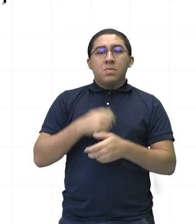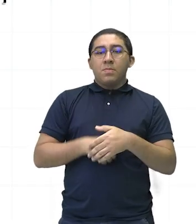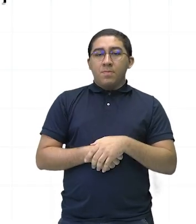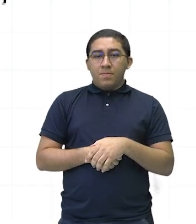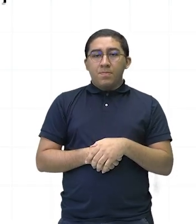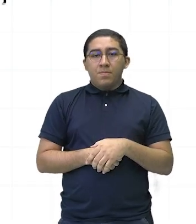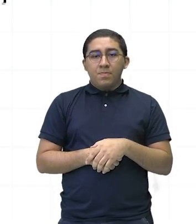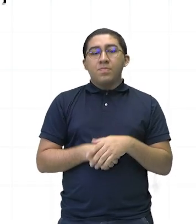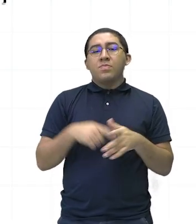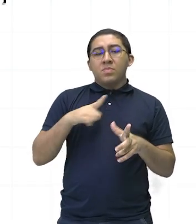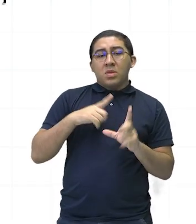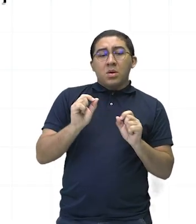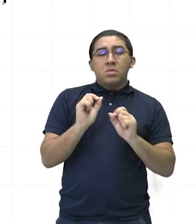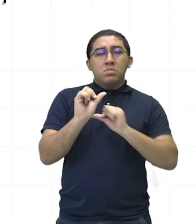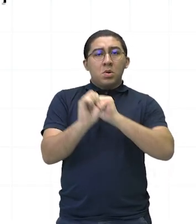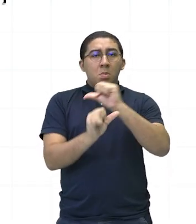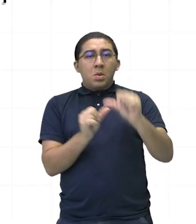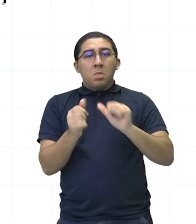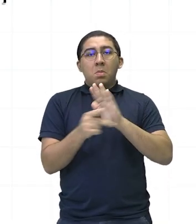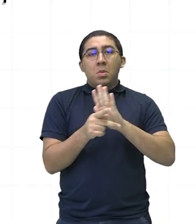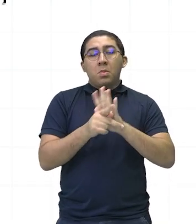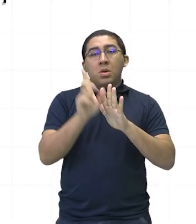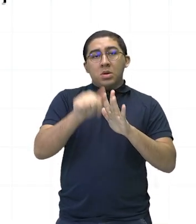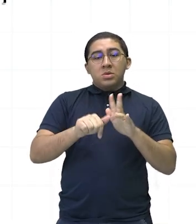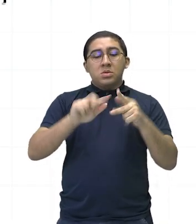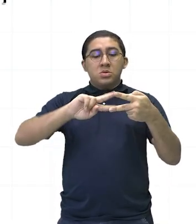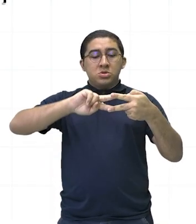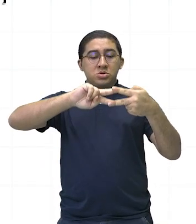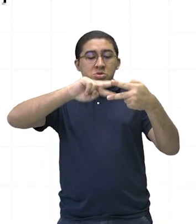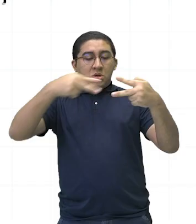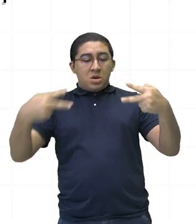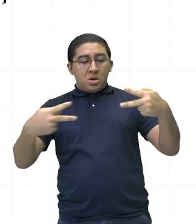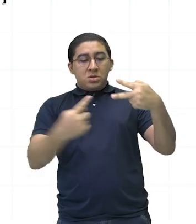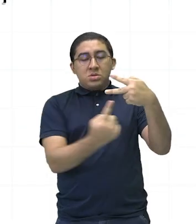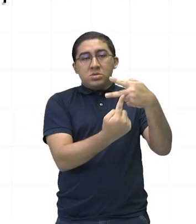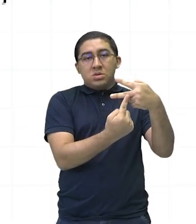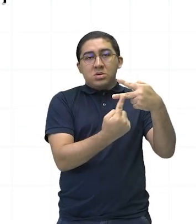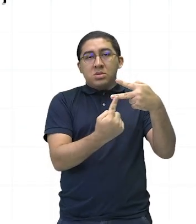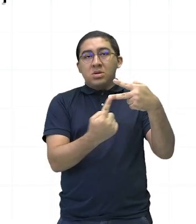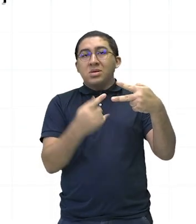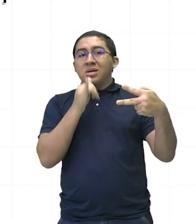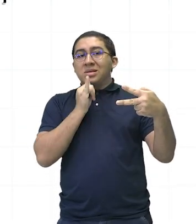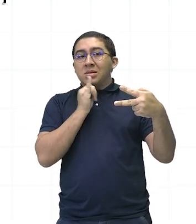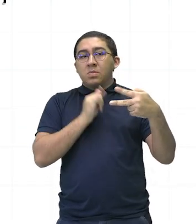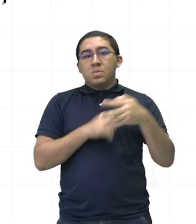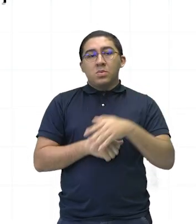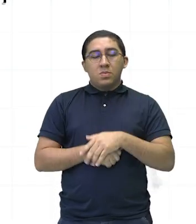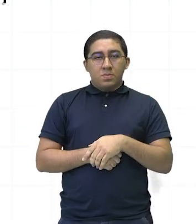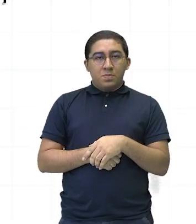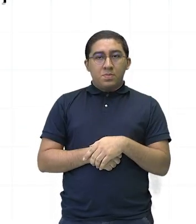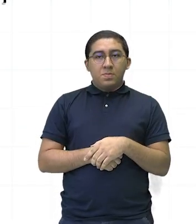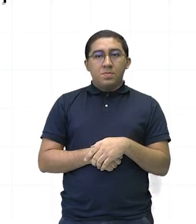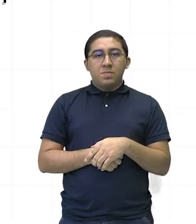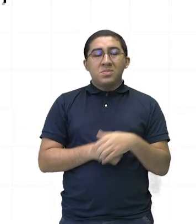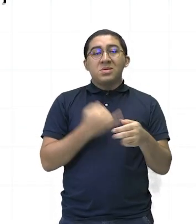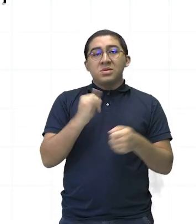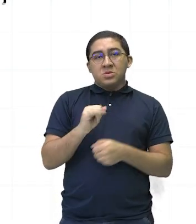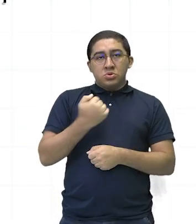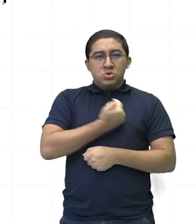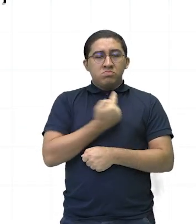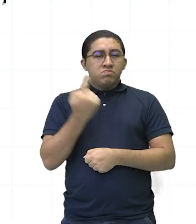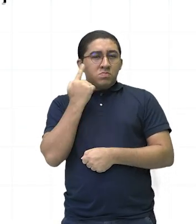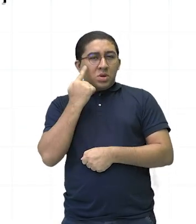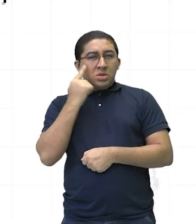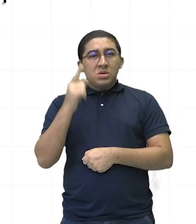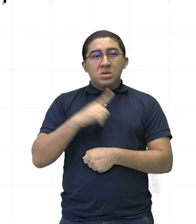versões alternativas de um gene, ele está dizendo o seguinte, que, por exemplo, quando nós considerarmos, por exemplo,